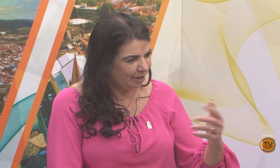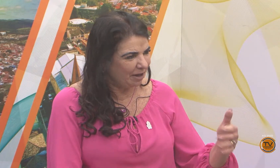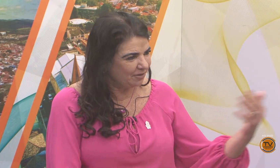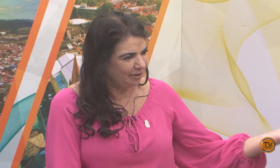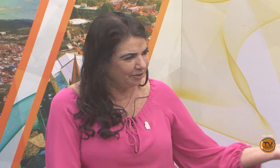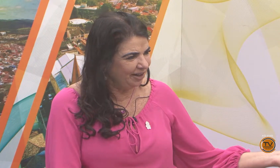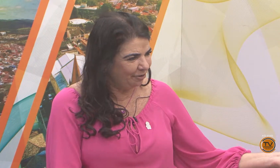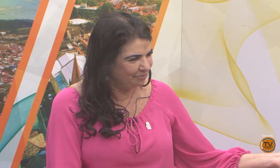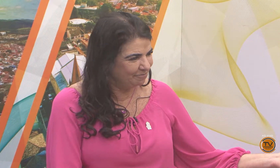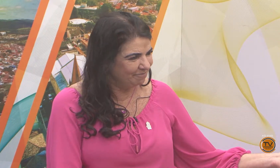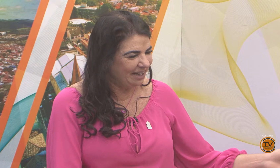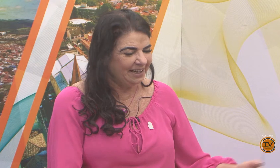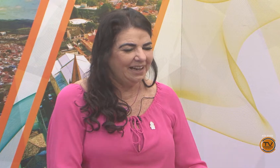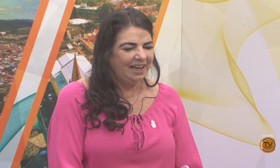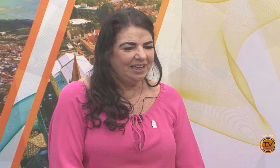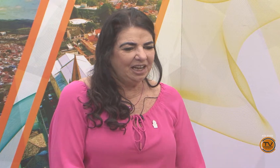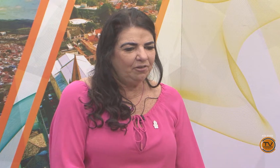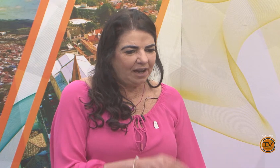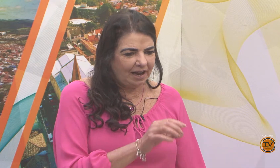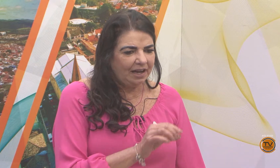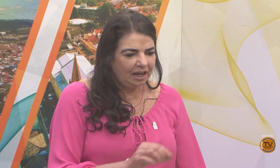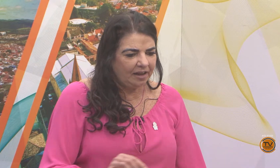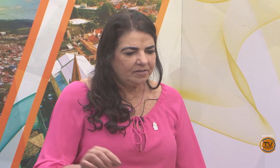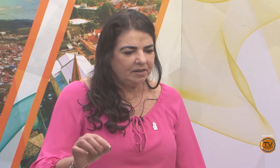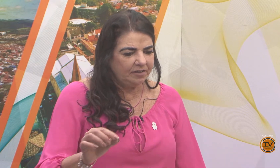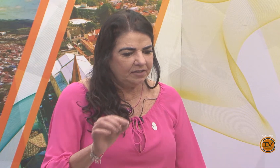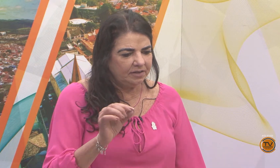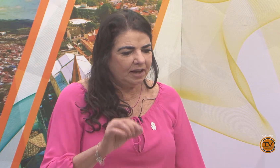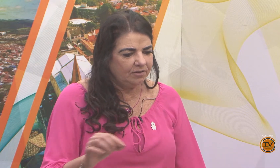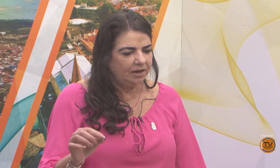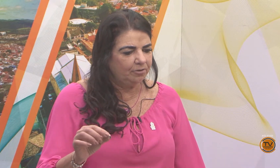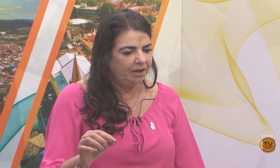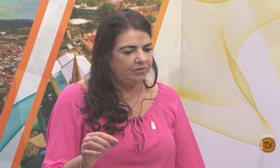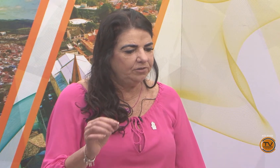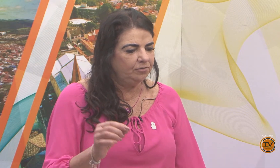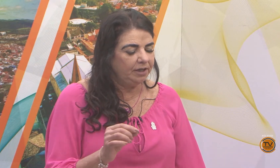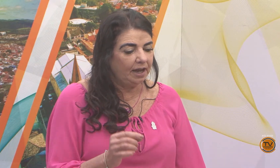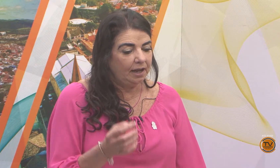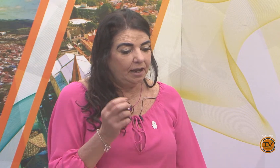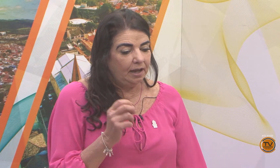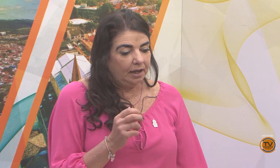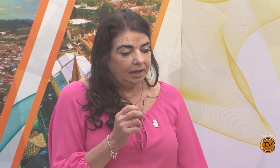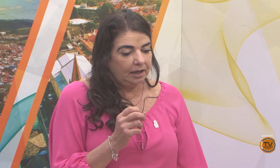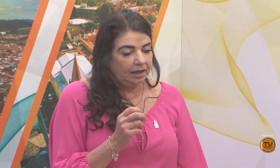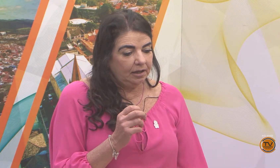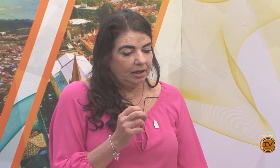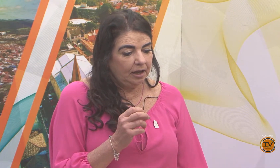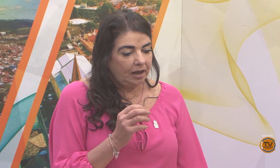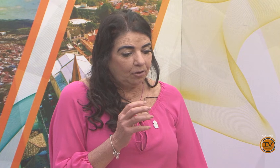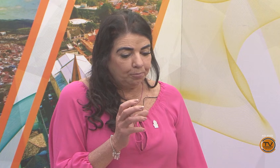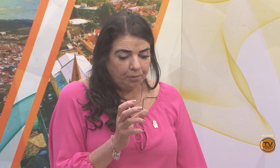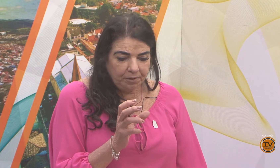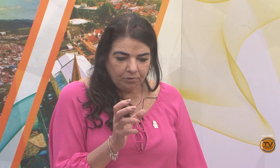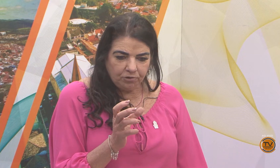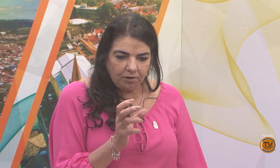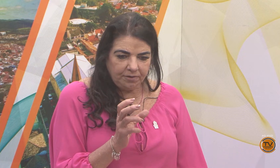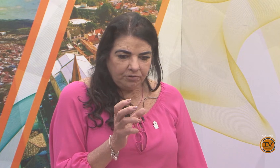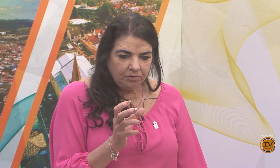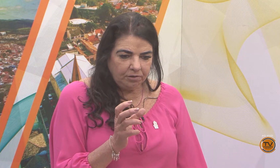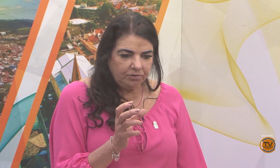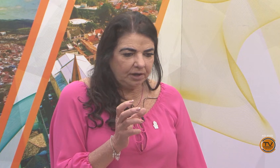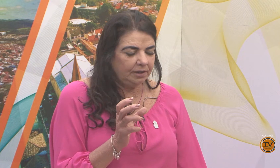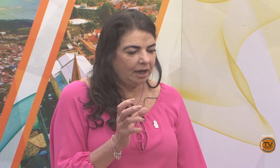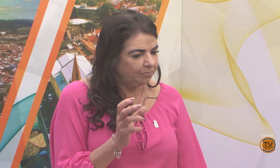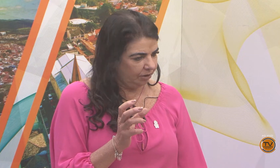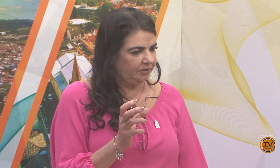você já é mais velho que o dia 1, né? Então, há essa necessidade realmente de cuidar. E o público jovem